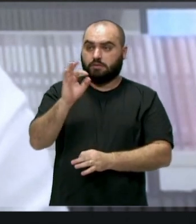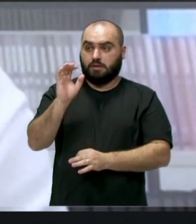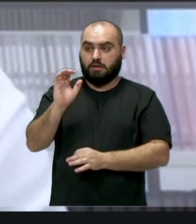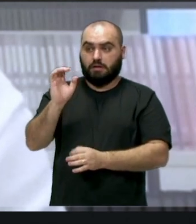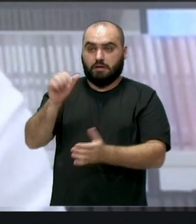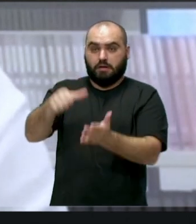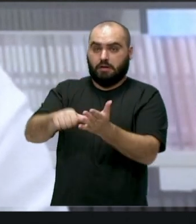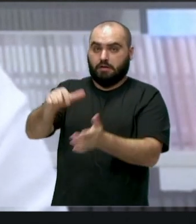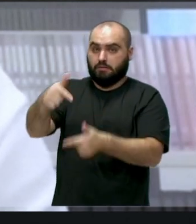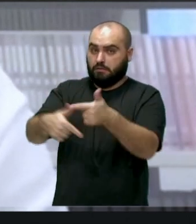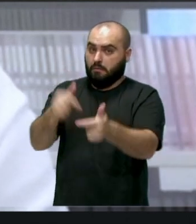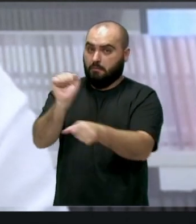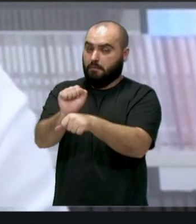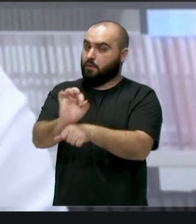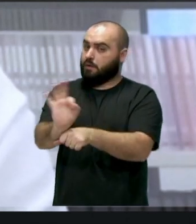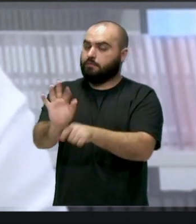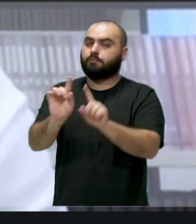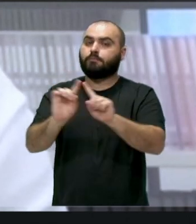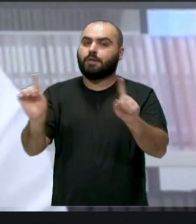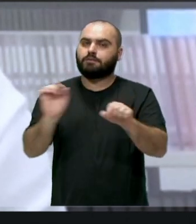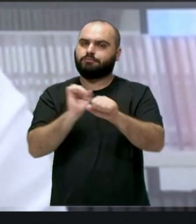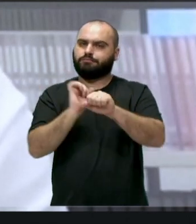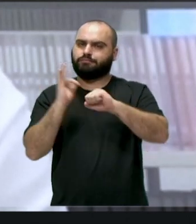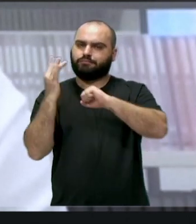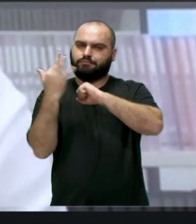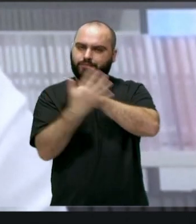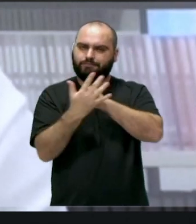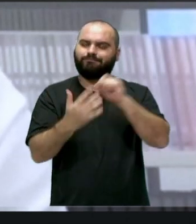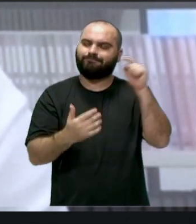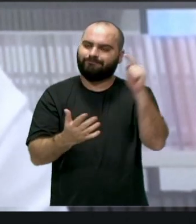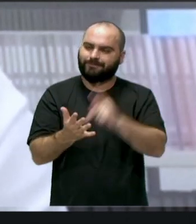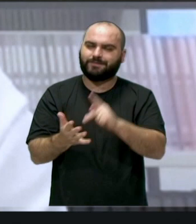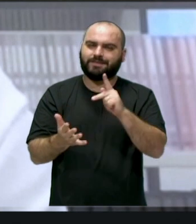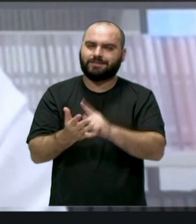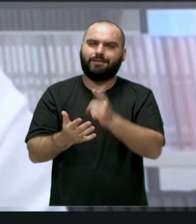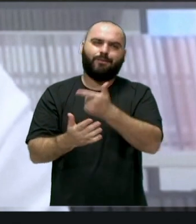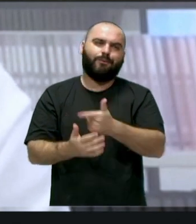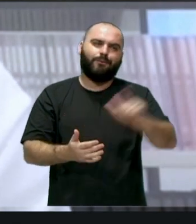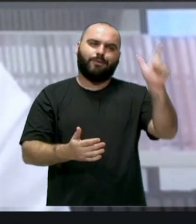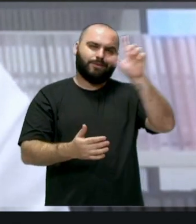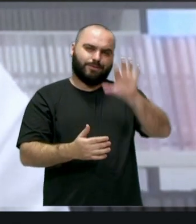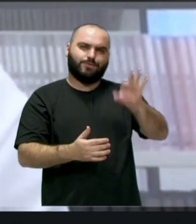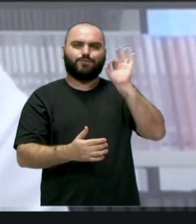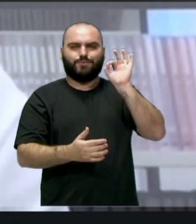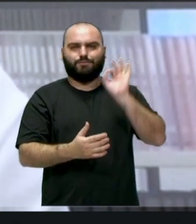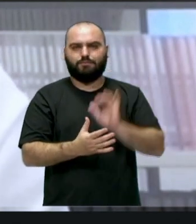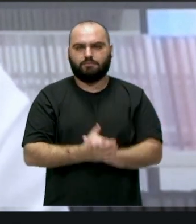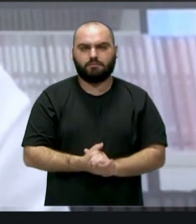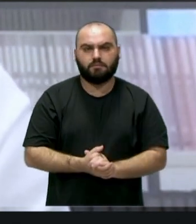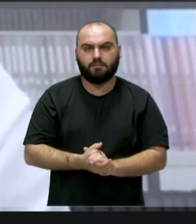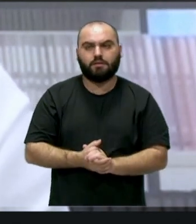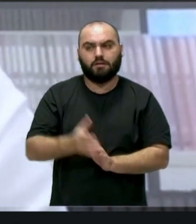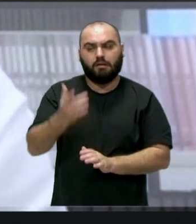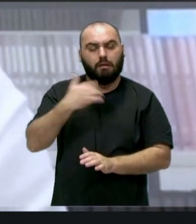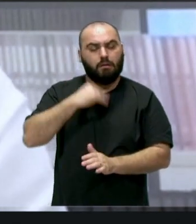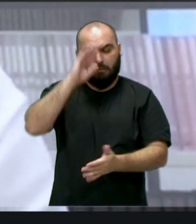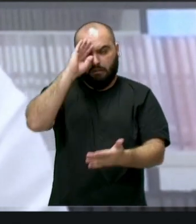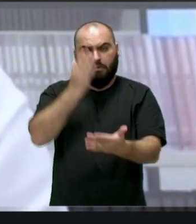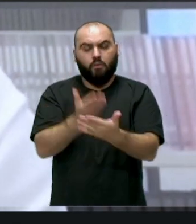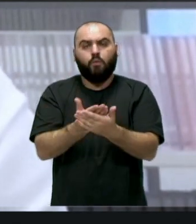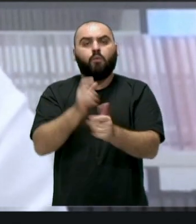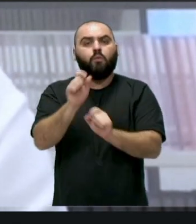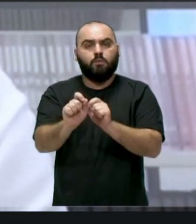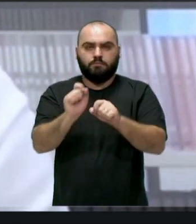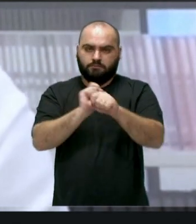serviços, mas de fato a pandemia ela implicou aí em outras prioridades, né? Então, um dos motivos nós acreditamos que